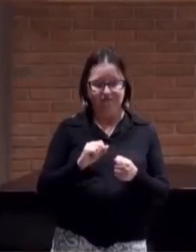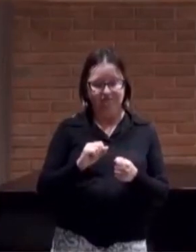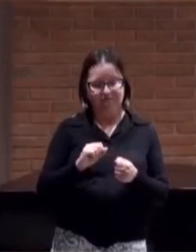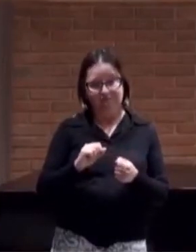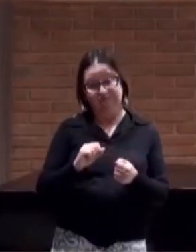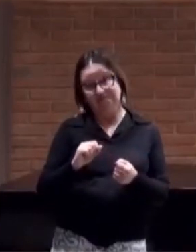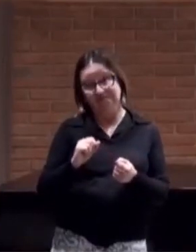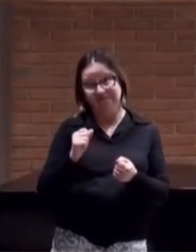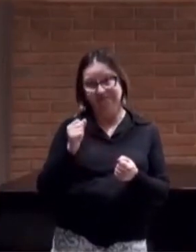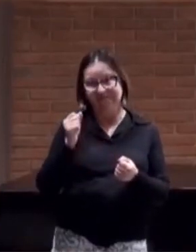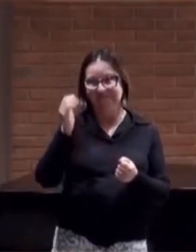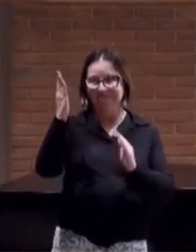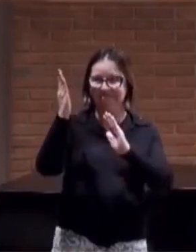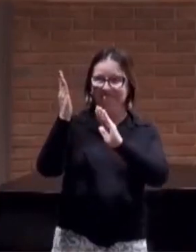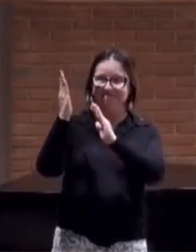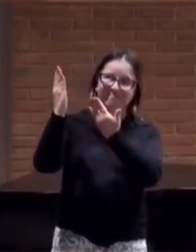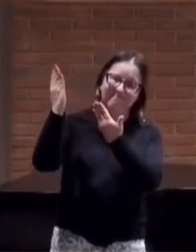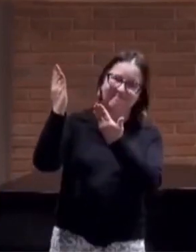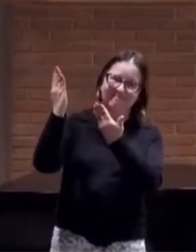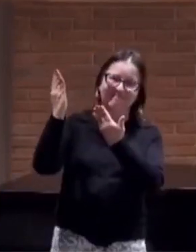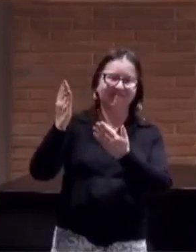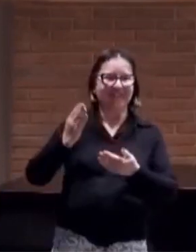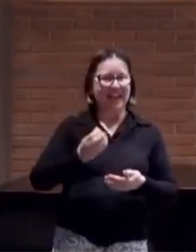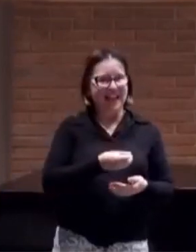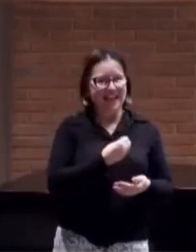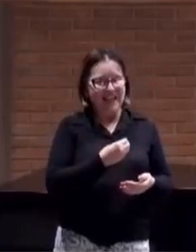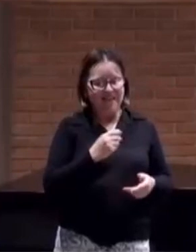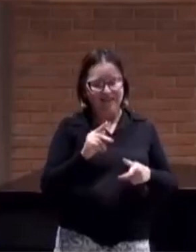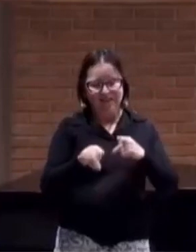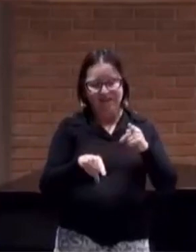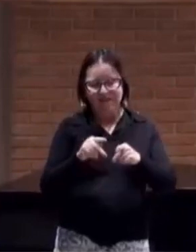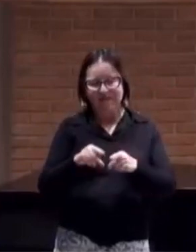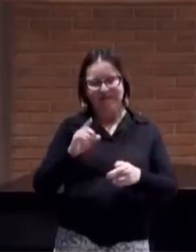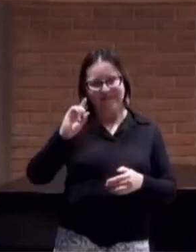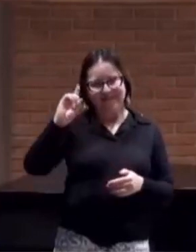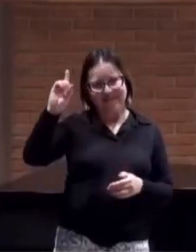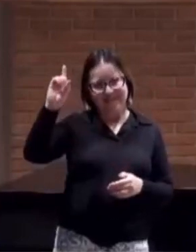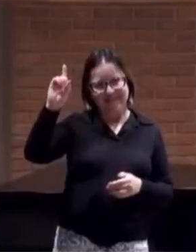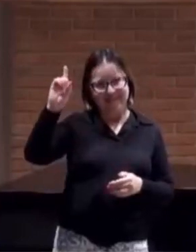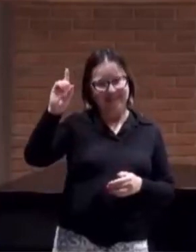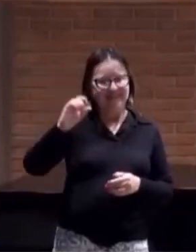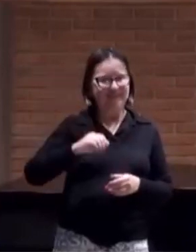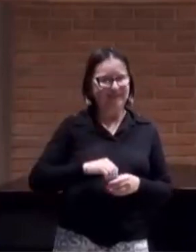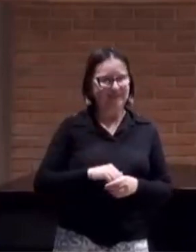na vida da igreja, na vida do povo de Deus.